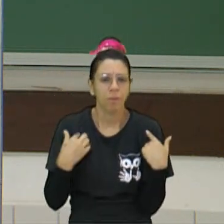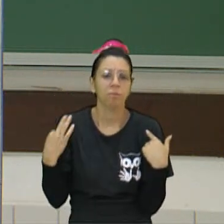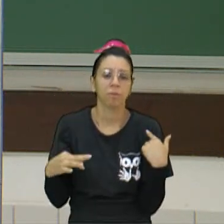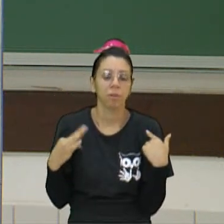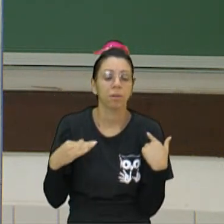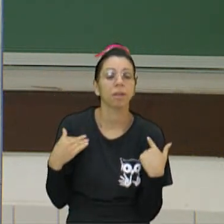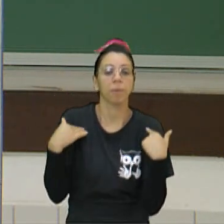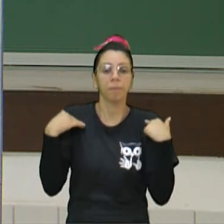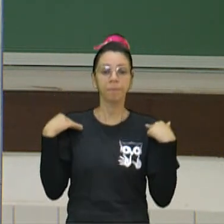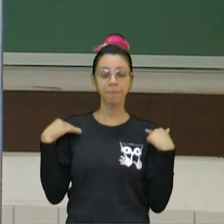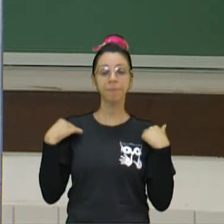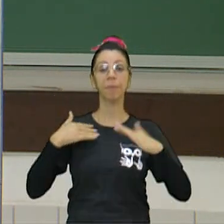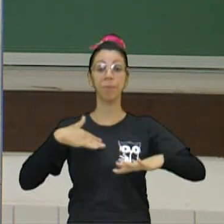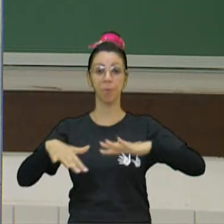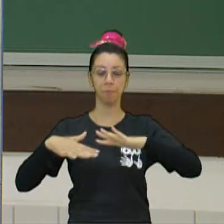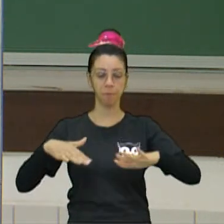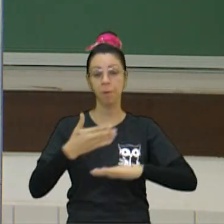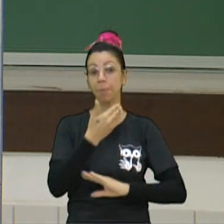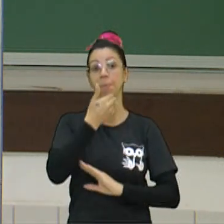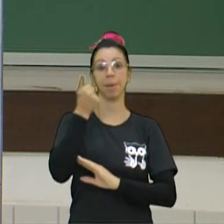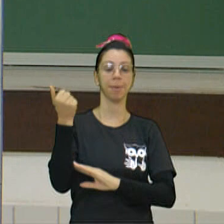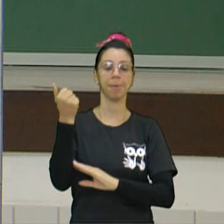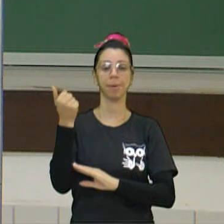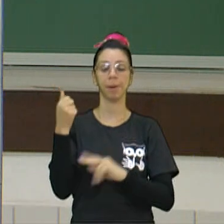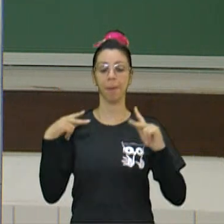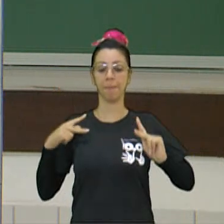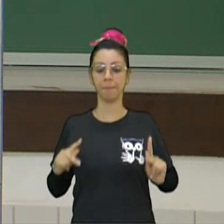esses exercícios facilita bastante, melhora bastante